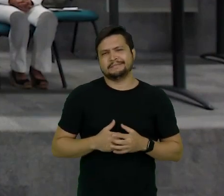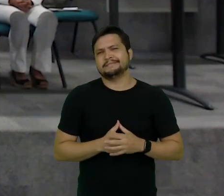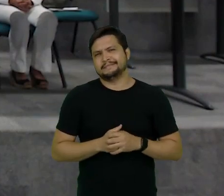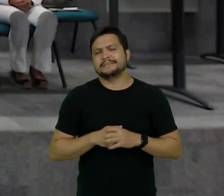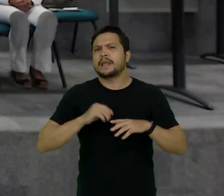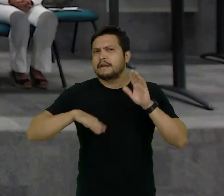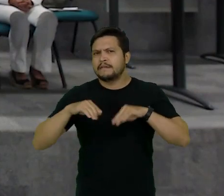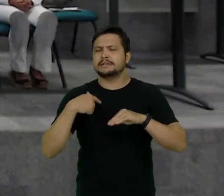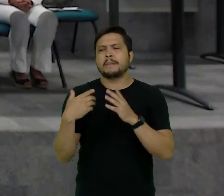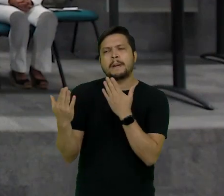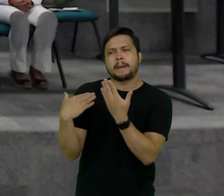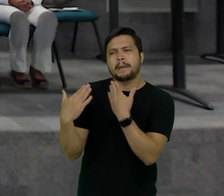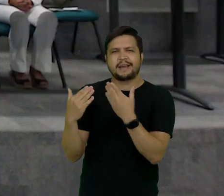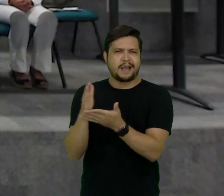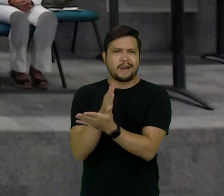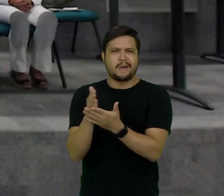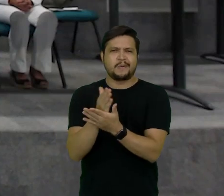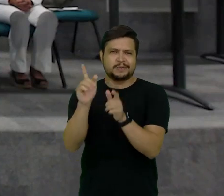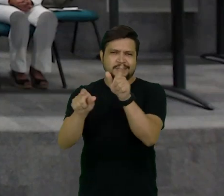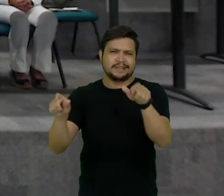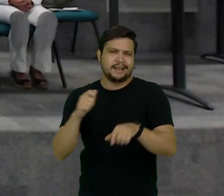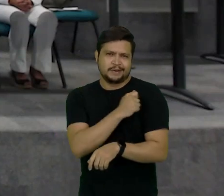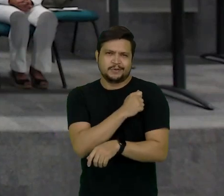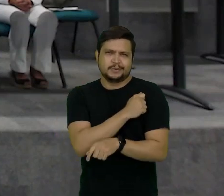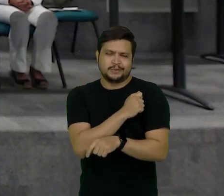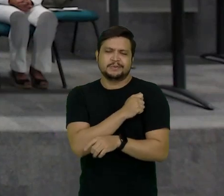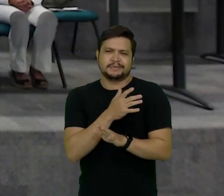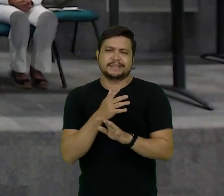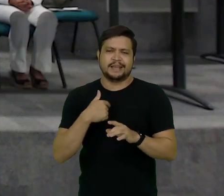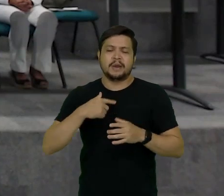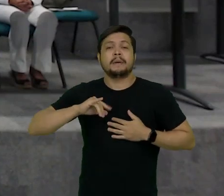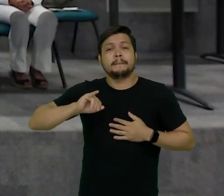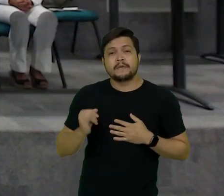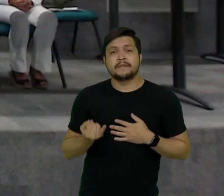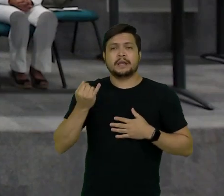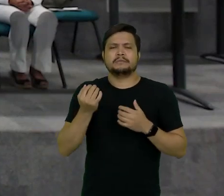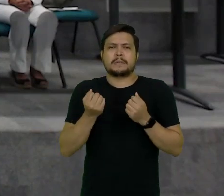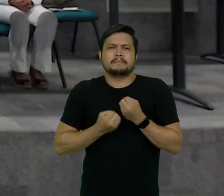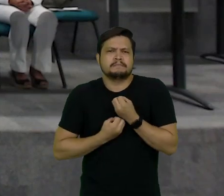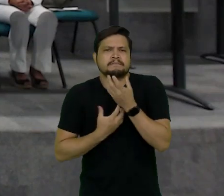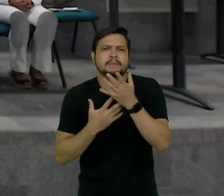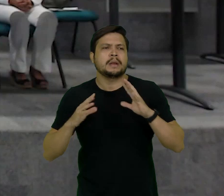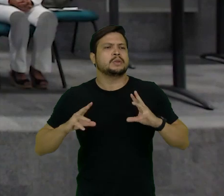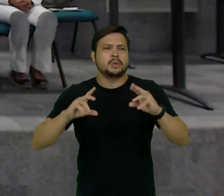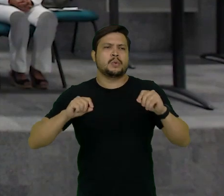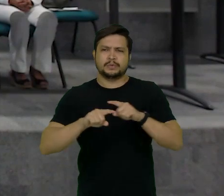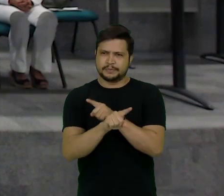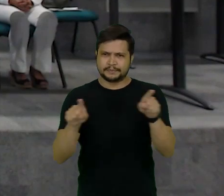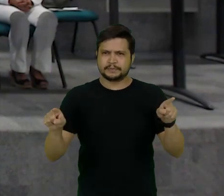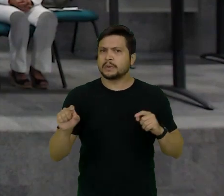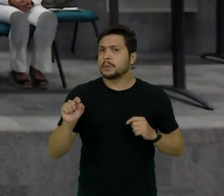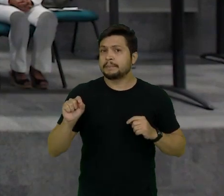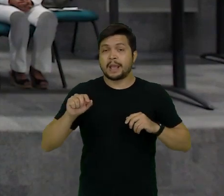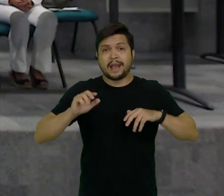falo com algum de vocês, mas agora já que estamos todos aqui, eu queria falar que vocês muitas vezes